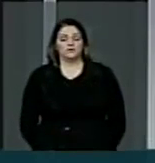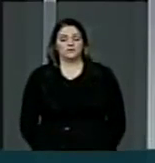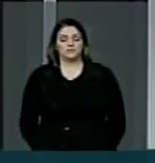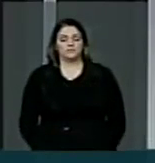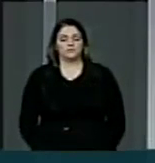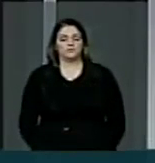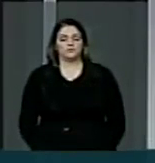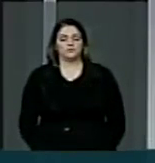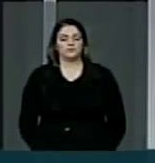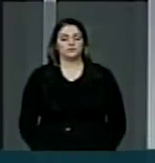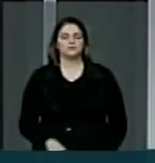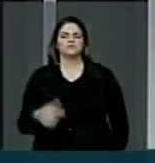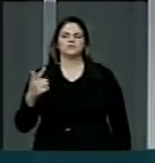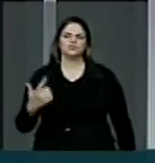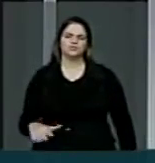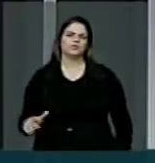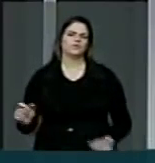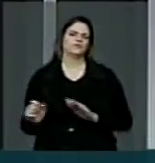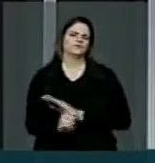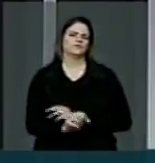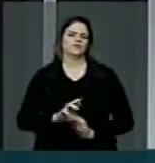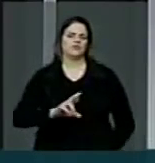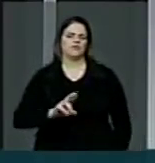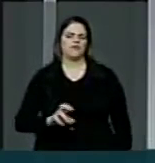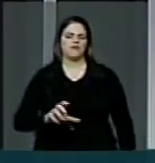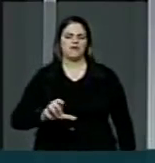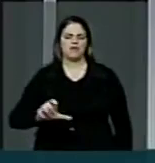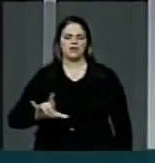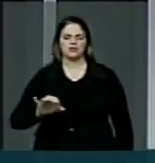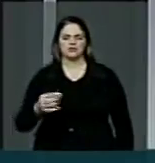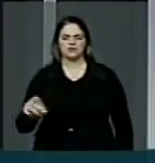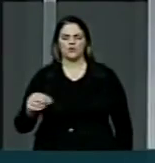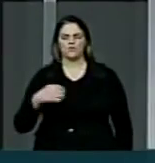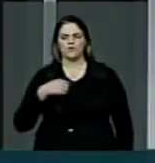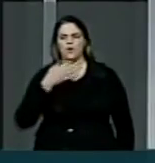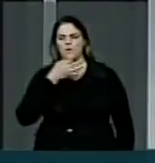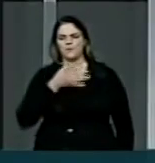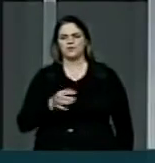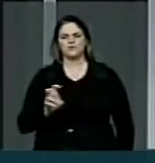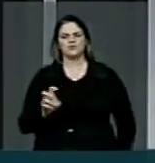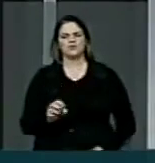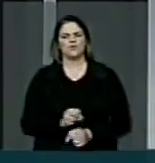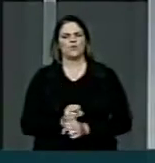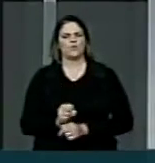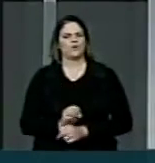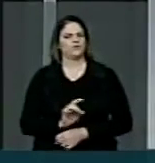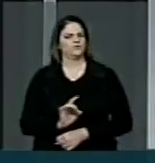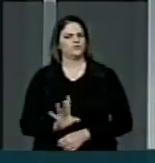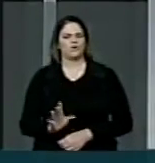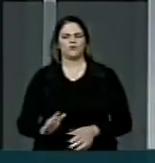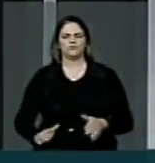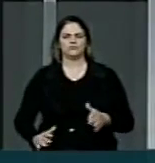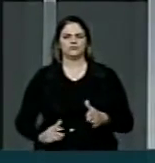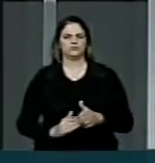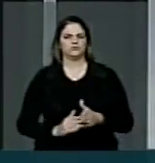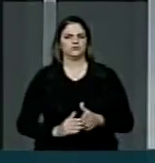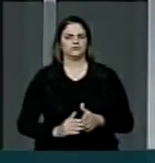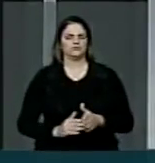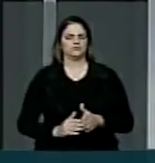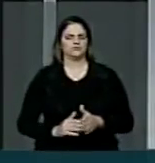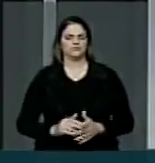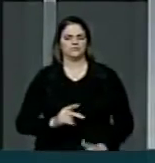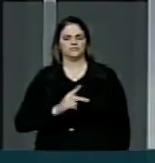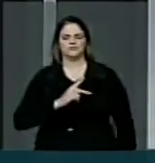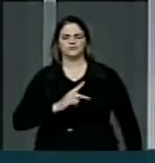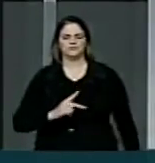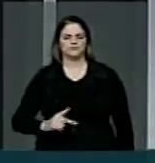a reeleição. Defendo a tese de 5 anos de mandatos para o Executivo. 5